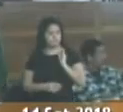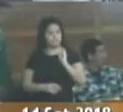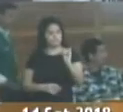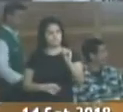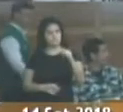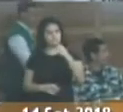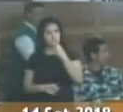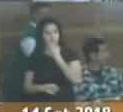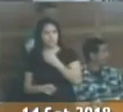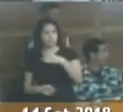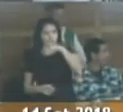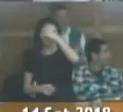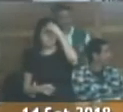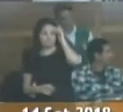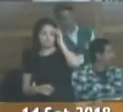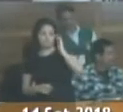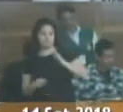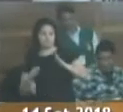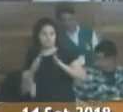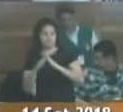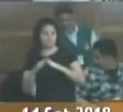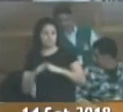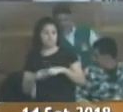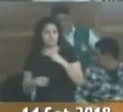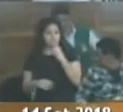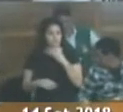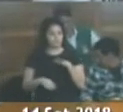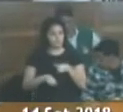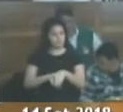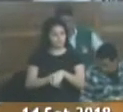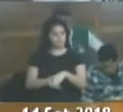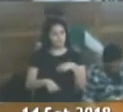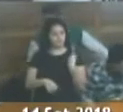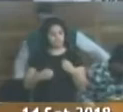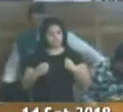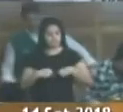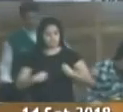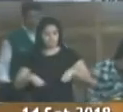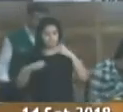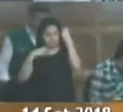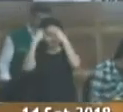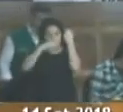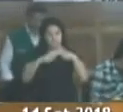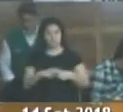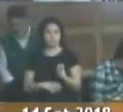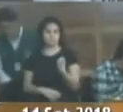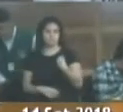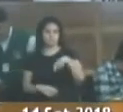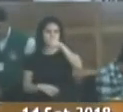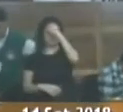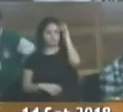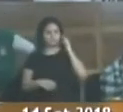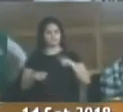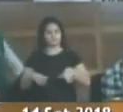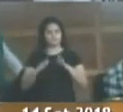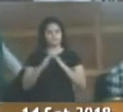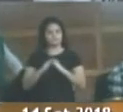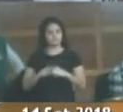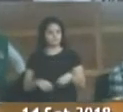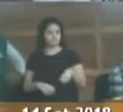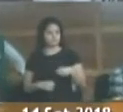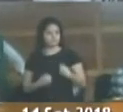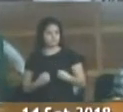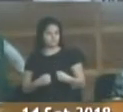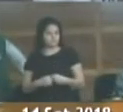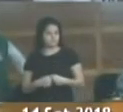para o morador, vai estar bom para o turista. Então, se a gente tem que se preocupar primeiro com o morador, e principalmente com aqueles que já estão aqui, ó, há